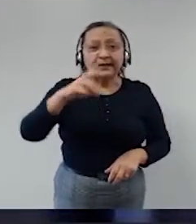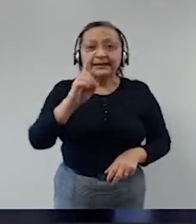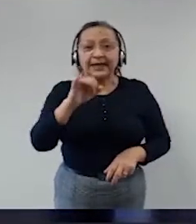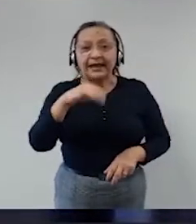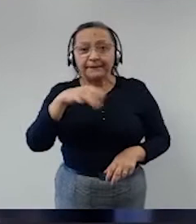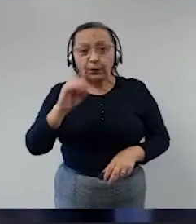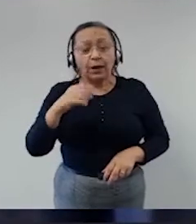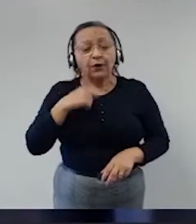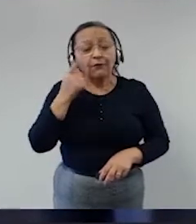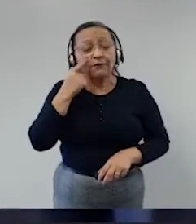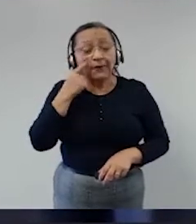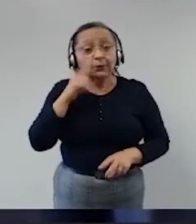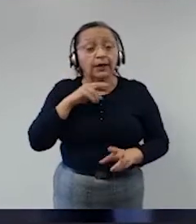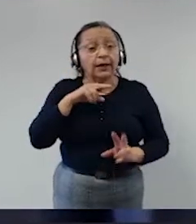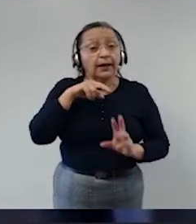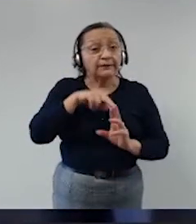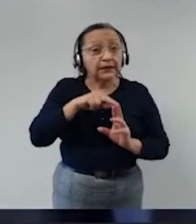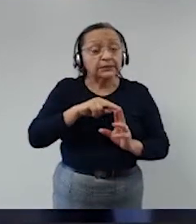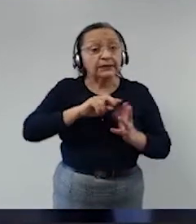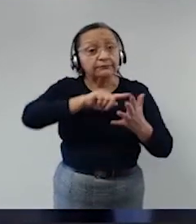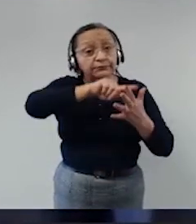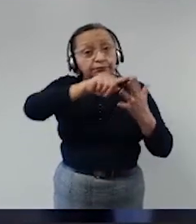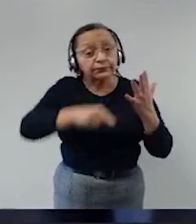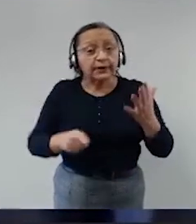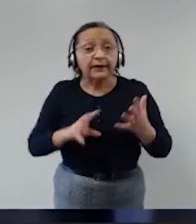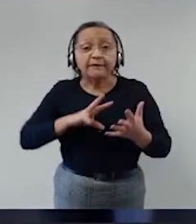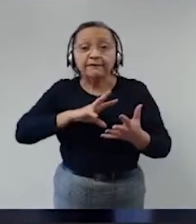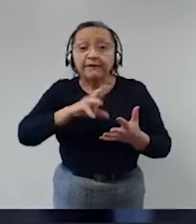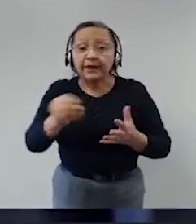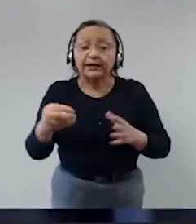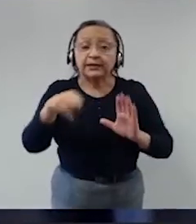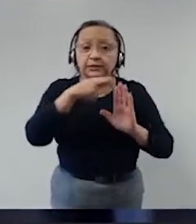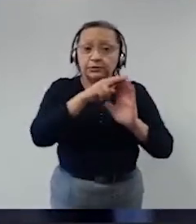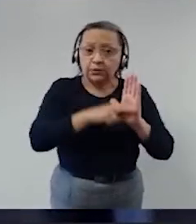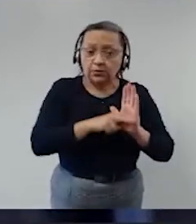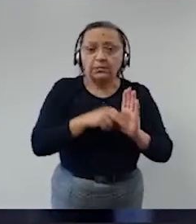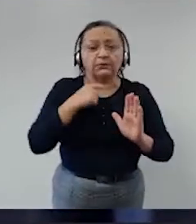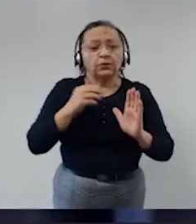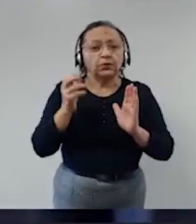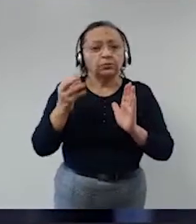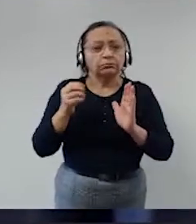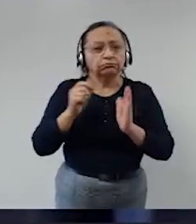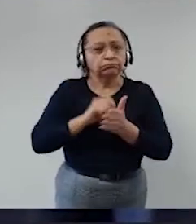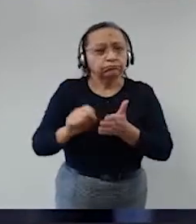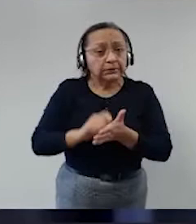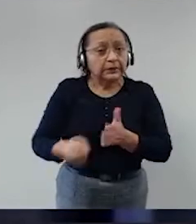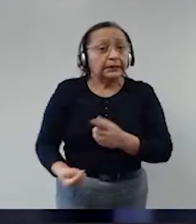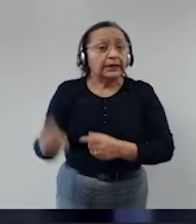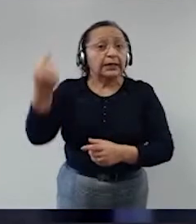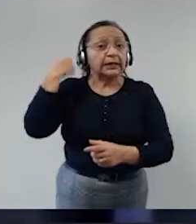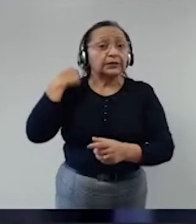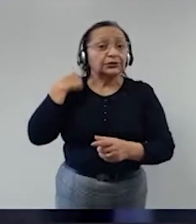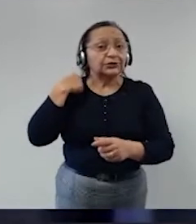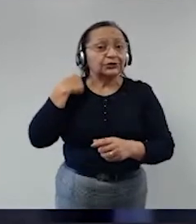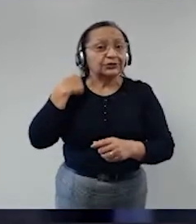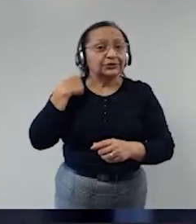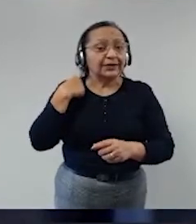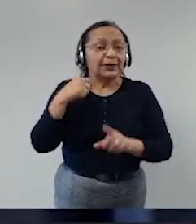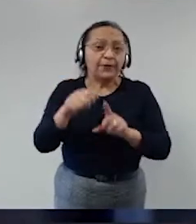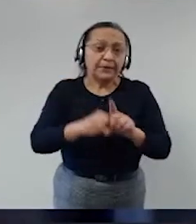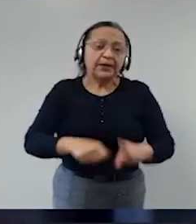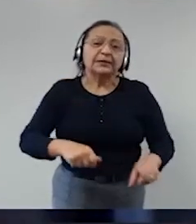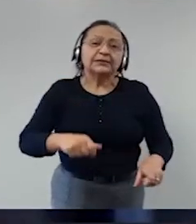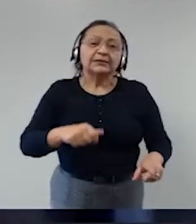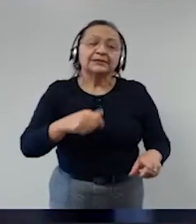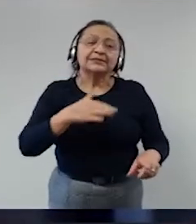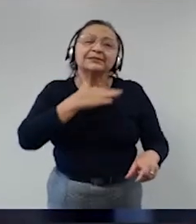de normas com impacto nas relações trabalhistas que foram editadas desde a decretação do estado de emergência de saúde em decorrência da